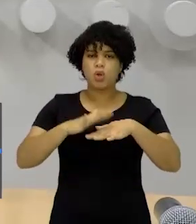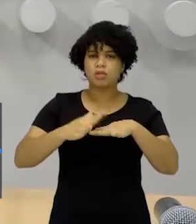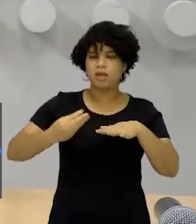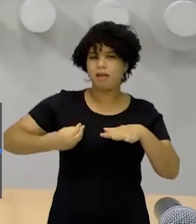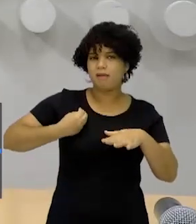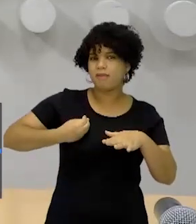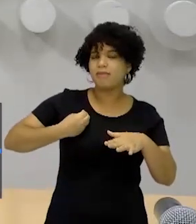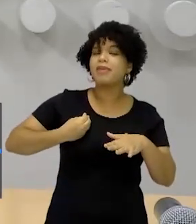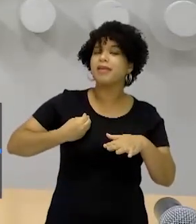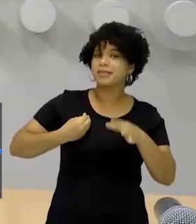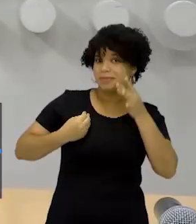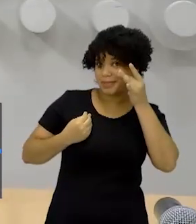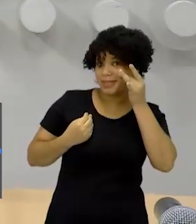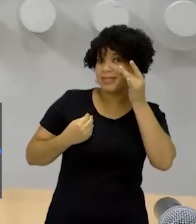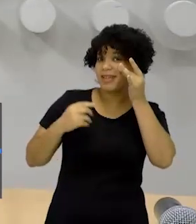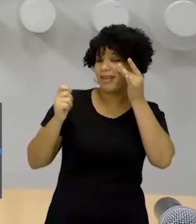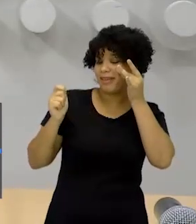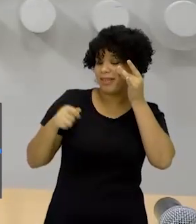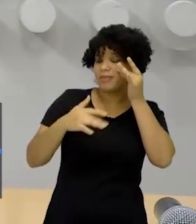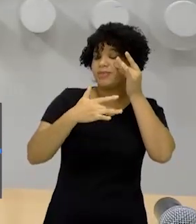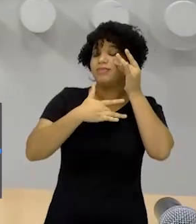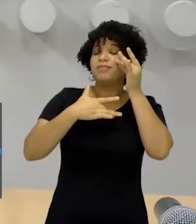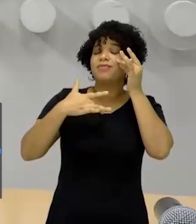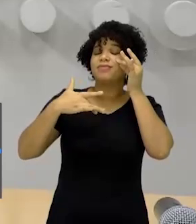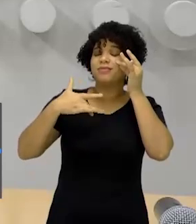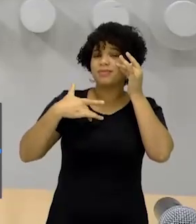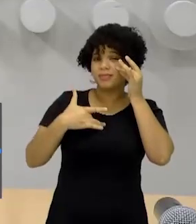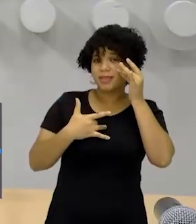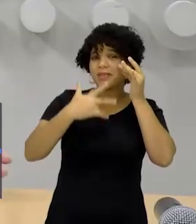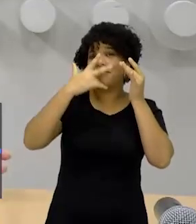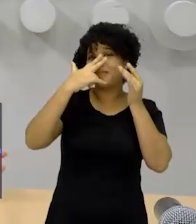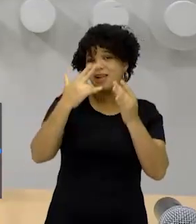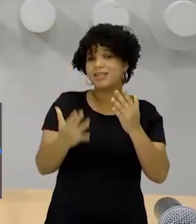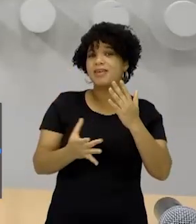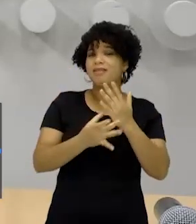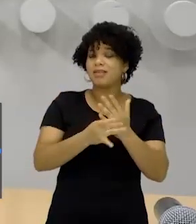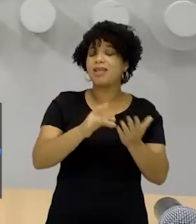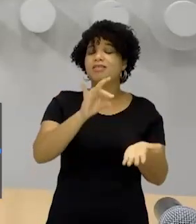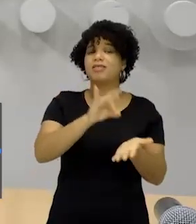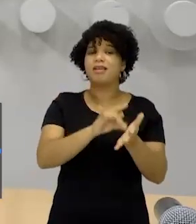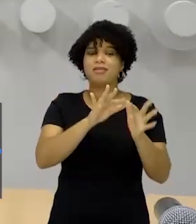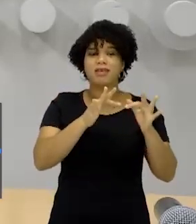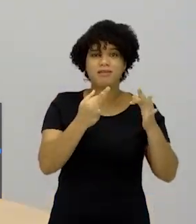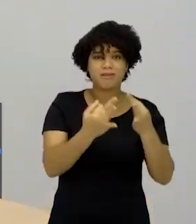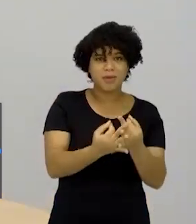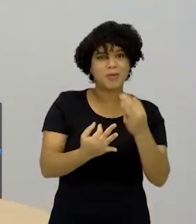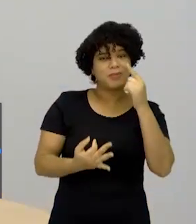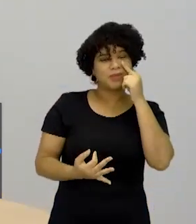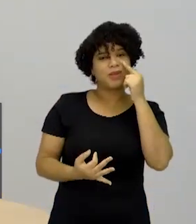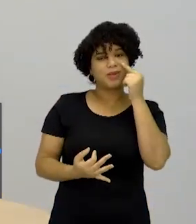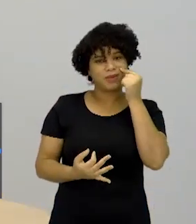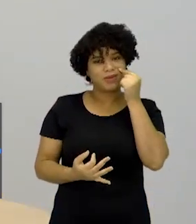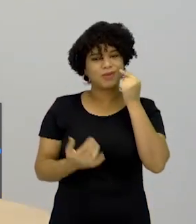real mais saudável e verdadeiramente próxima da nossa família e amigos.